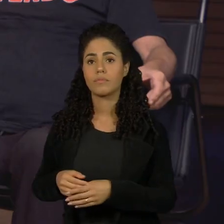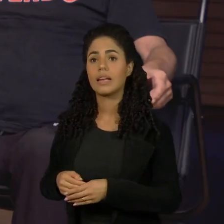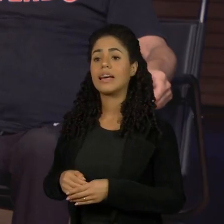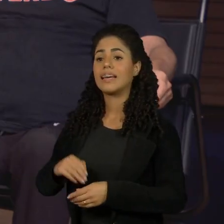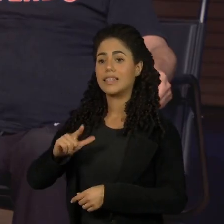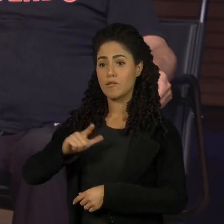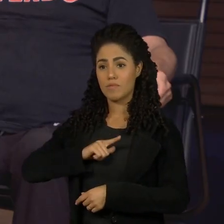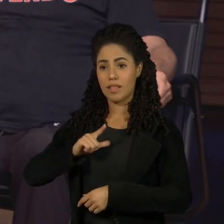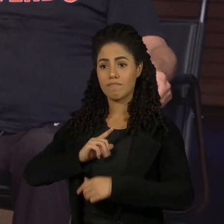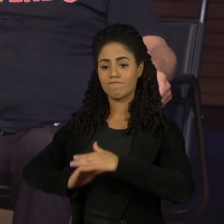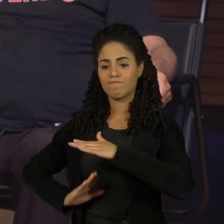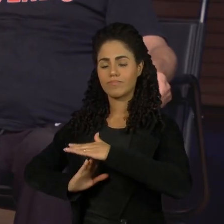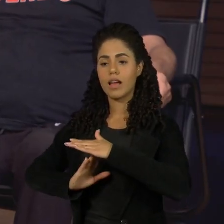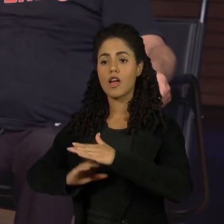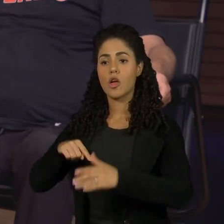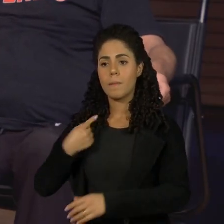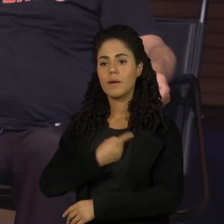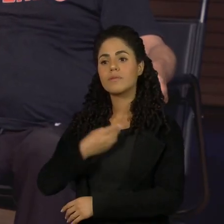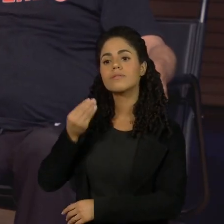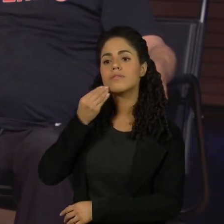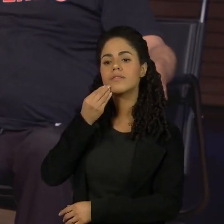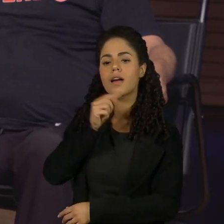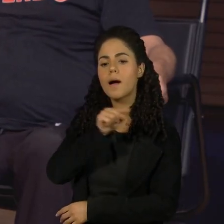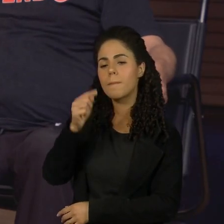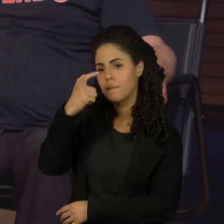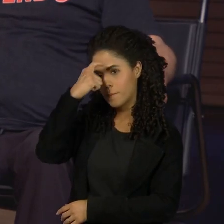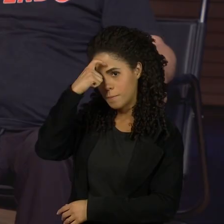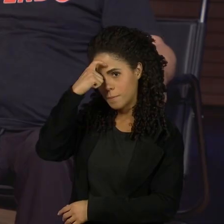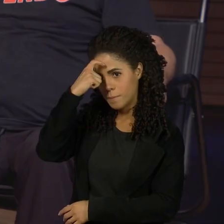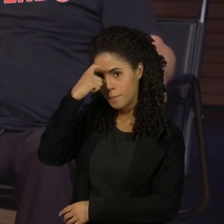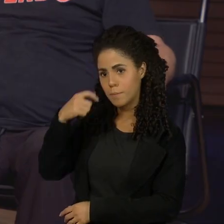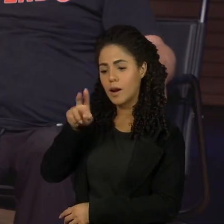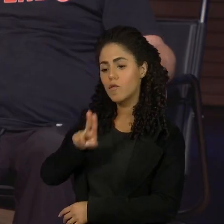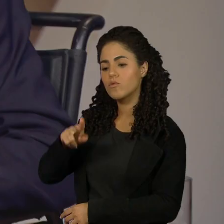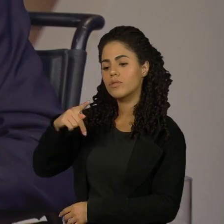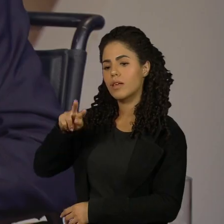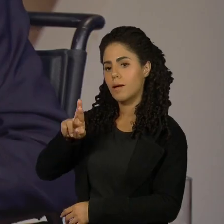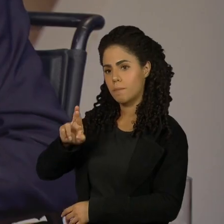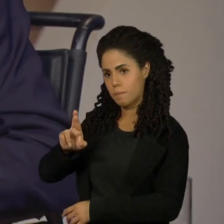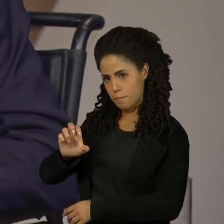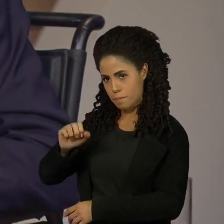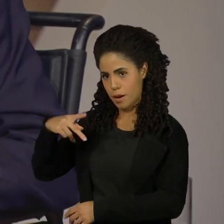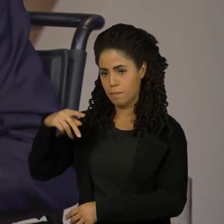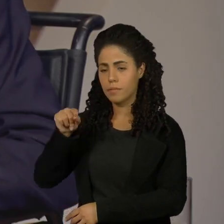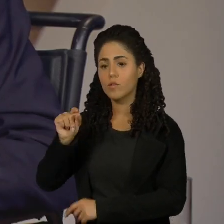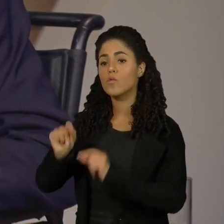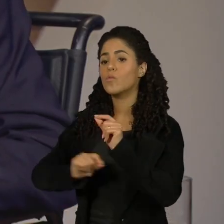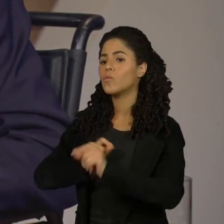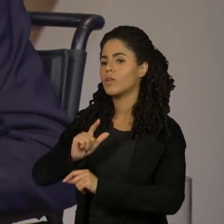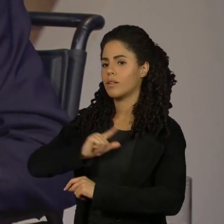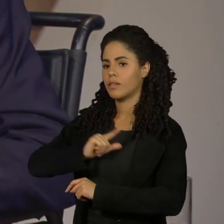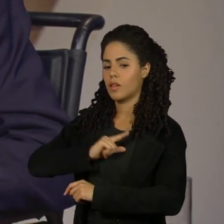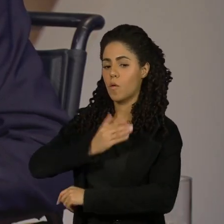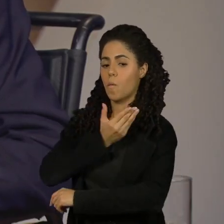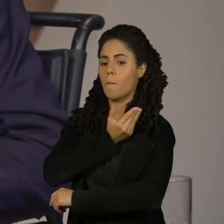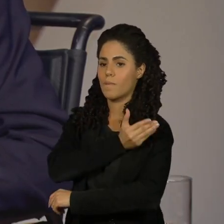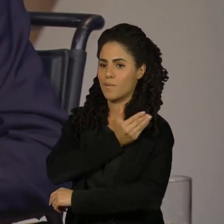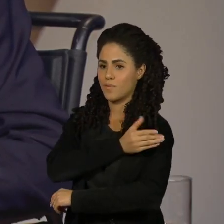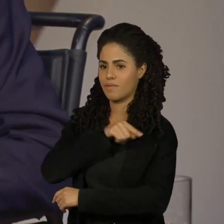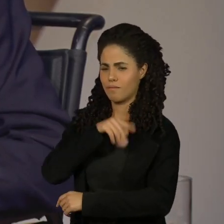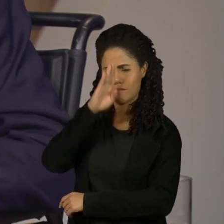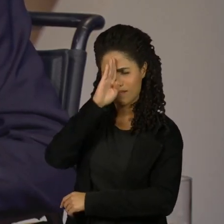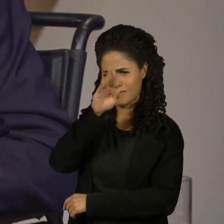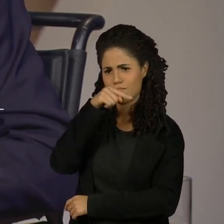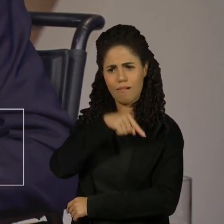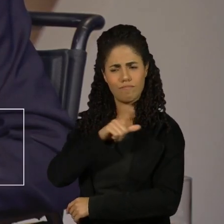muitas barreiras para a gente fazer com que as pessoas usem PrEP. Uma das barreiras é justamente preconceito, né?